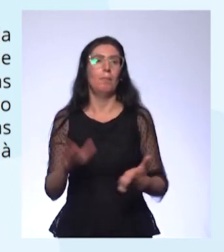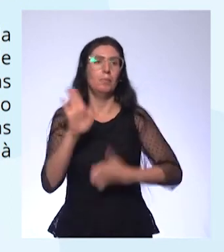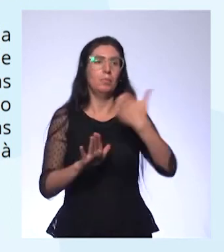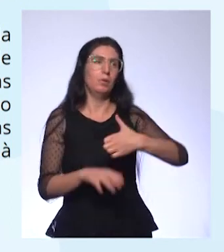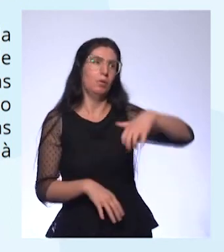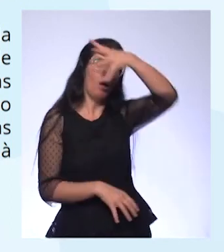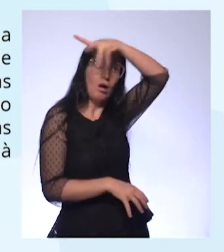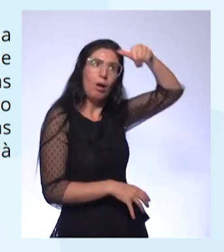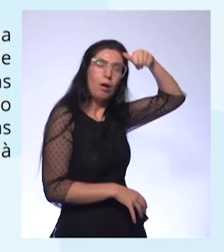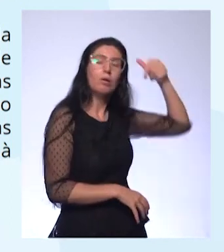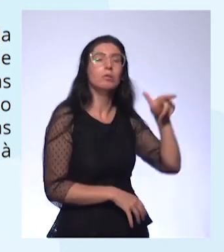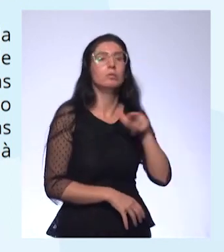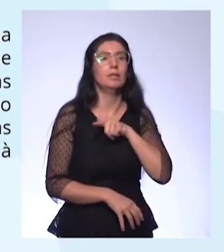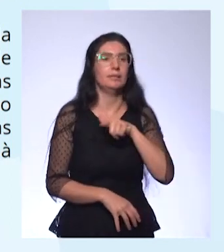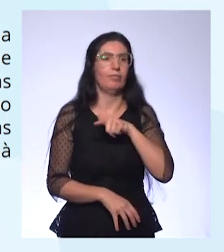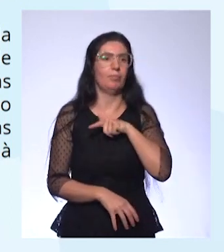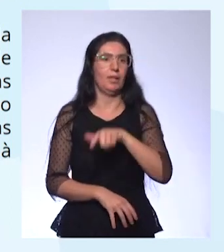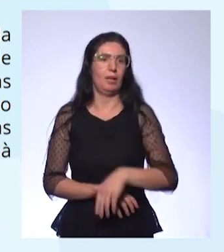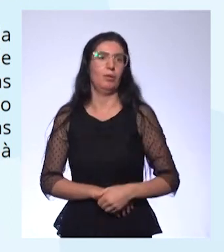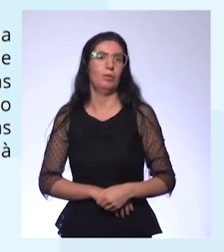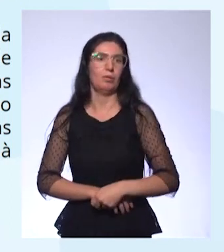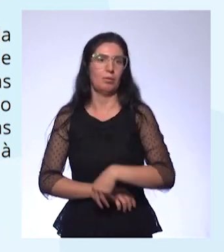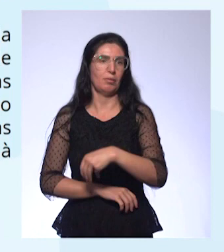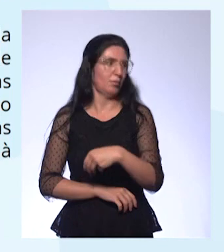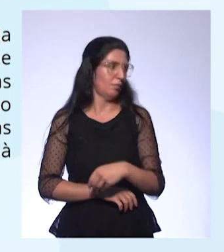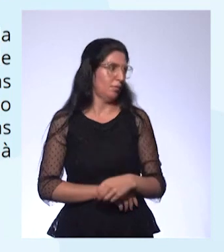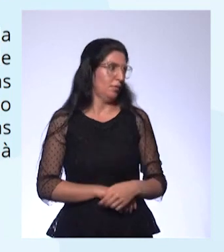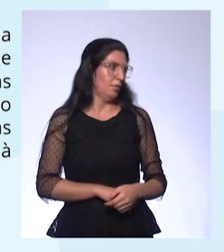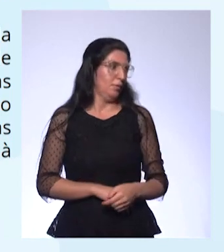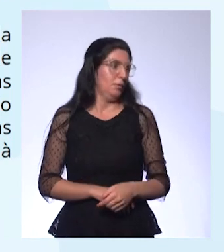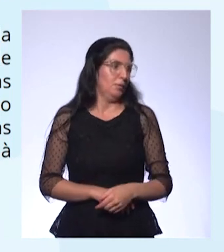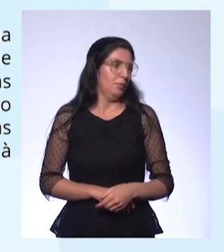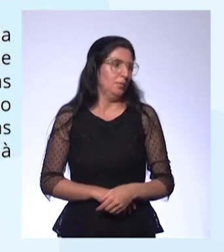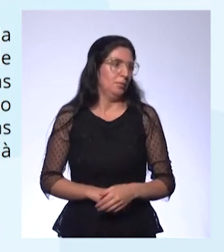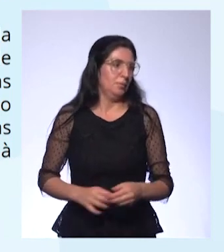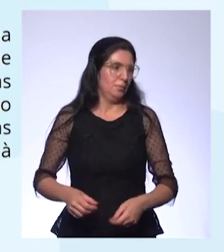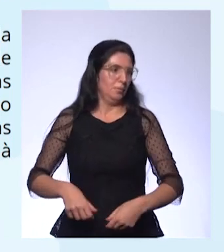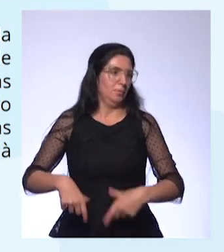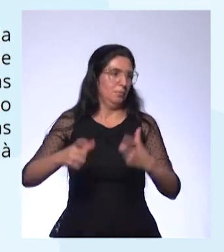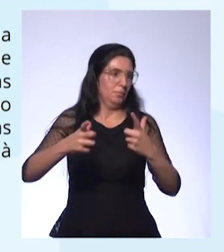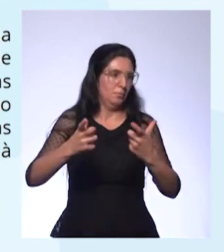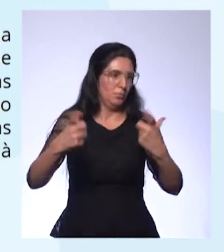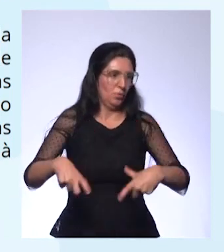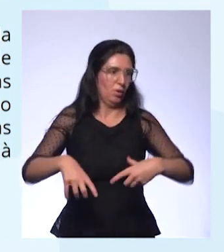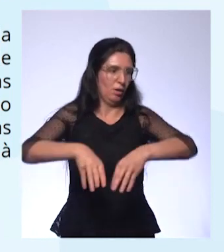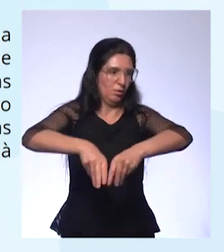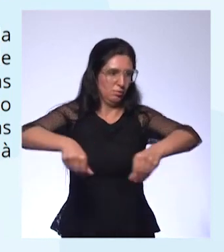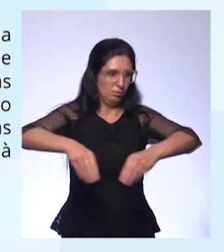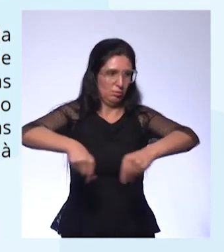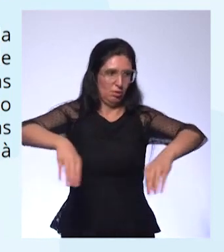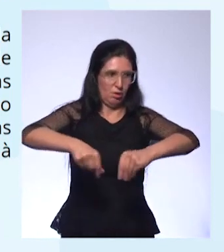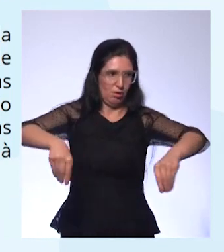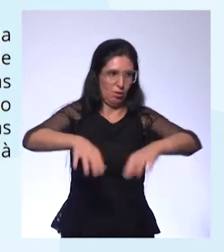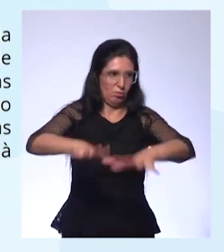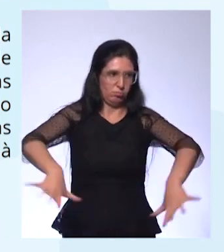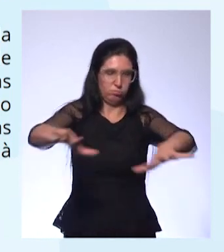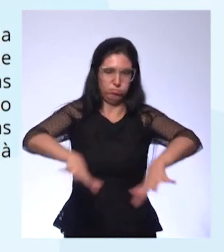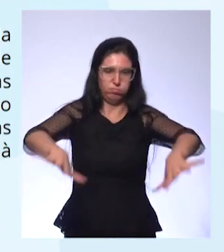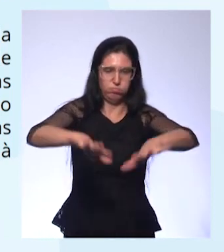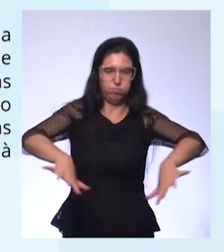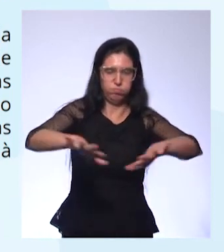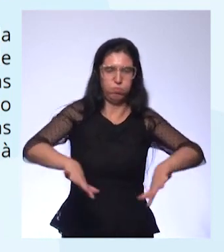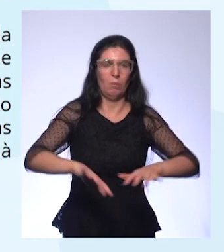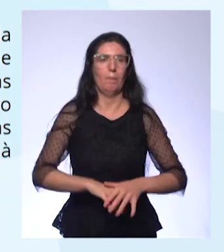grandes reservas minerais e um delicado equilíbrio de suas formas de vida e muito sensível à interferência humana, como